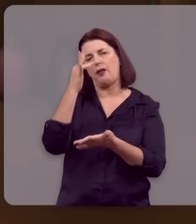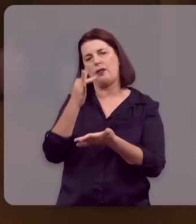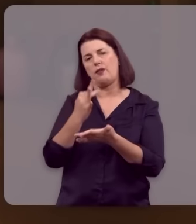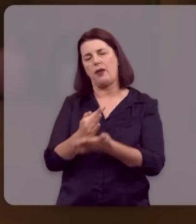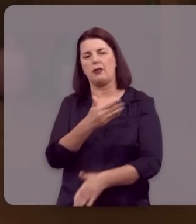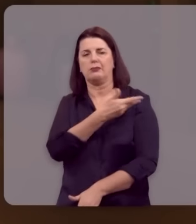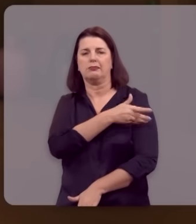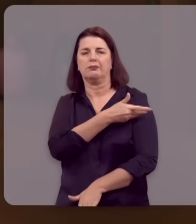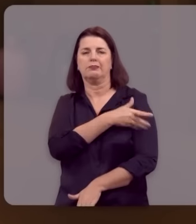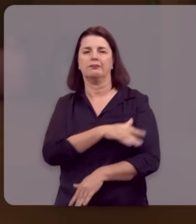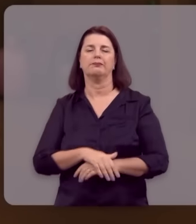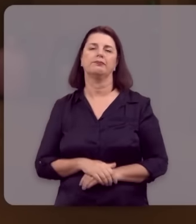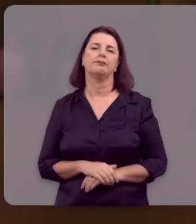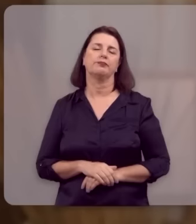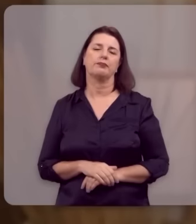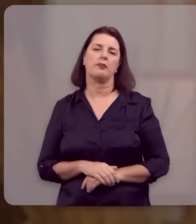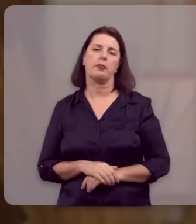e prática.